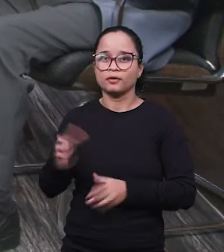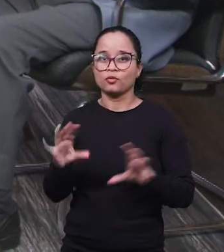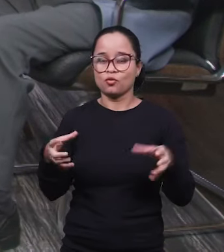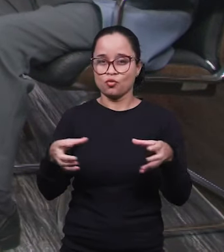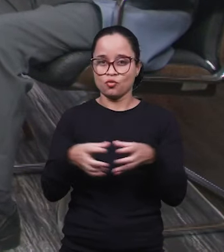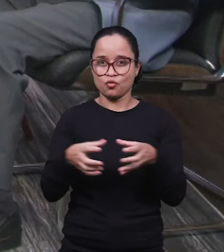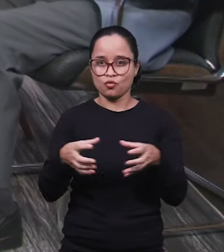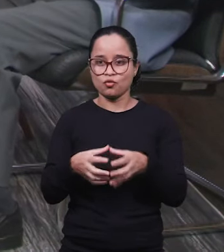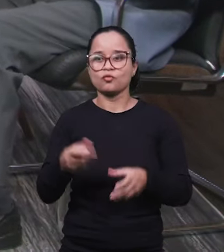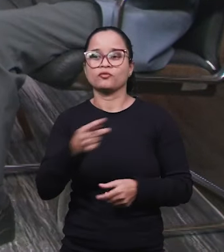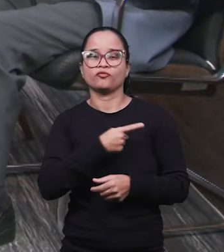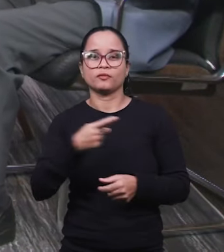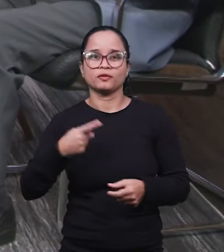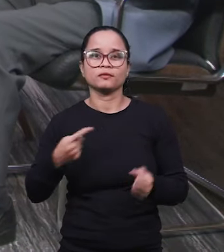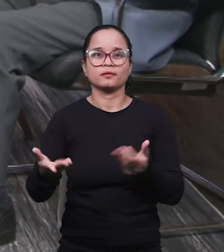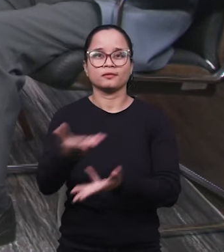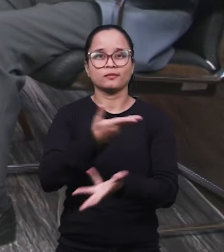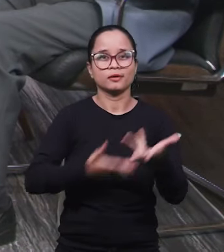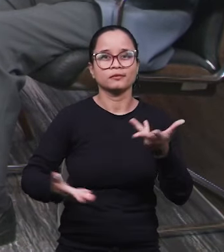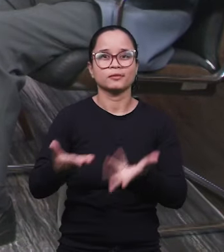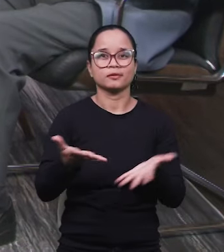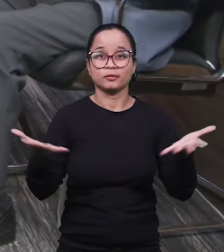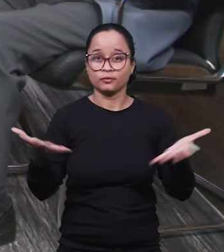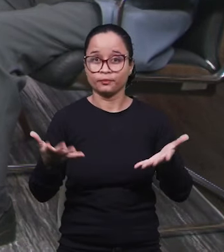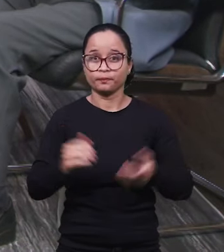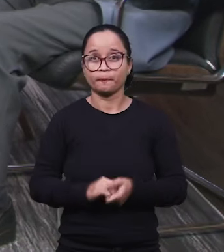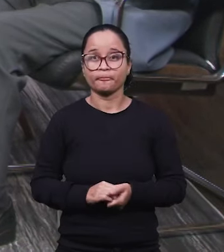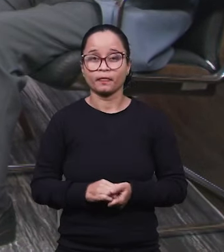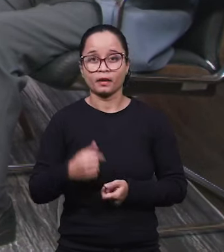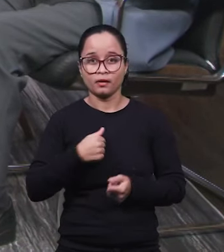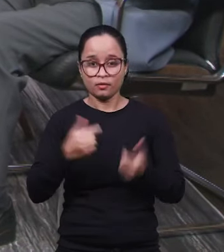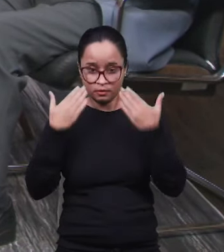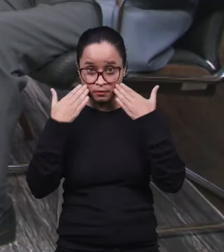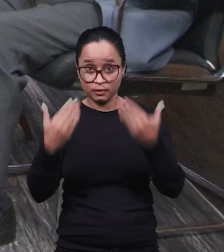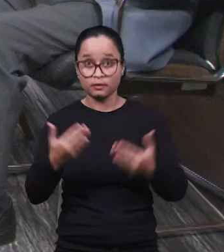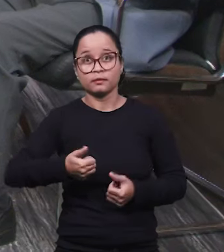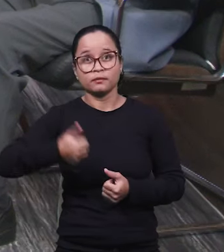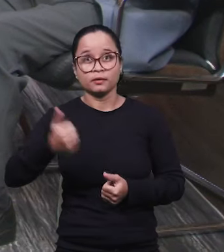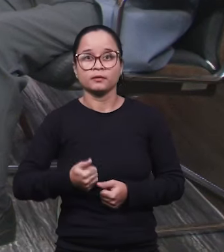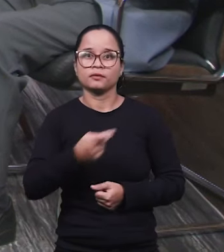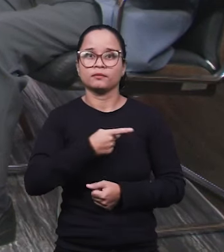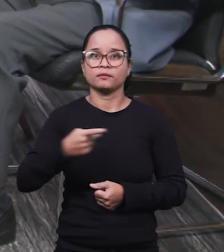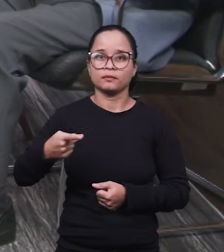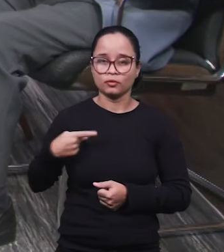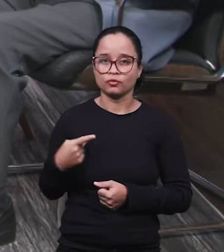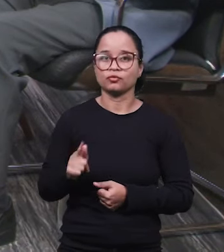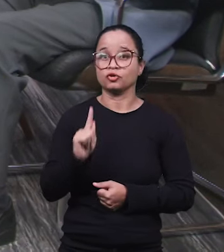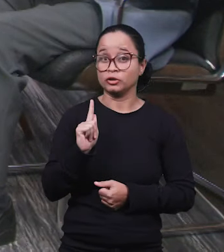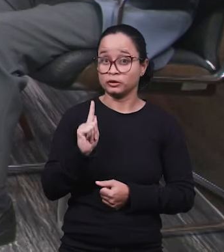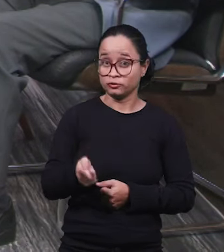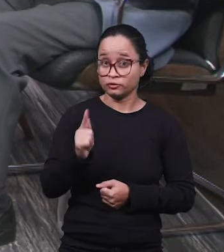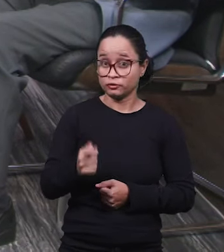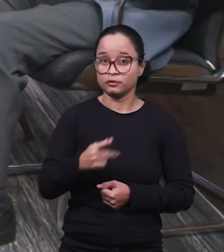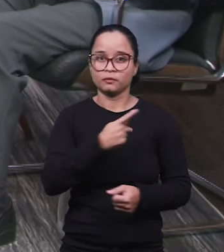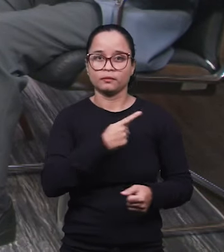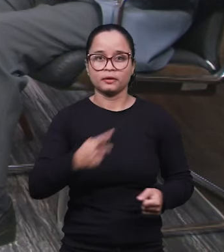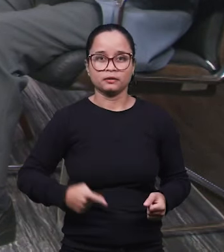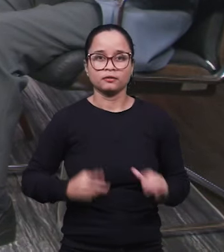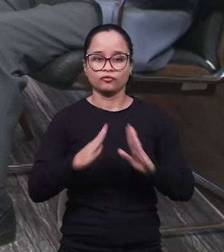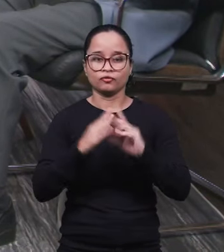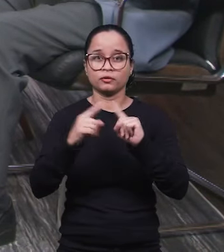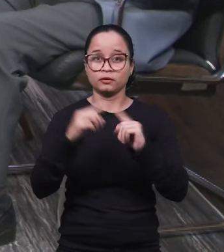estamos aqui hoje participando da nossa programação de hoje. Eu quero apresentar primeiramente aqui à minha esquerda o pastor Gedeuti Gueiros, que ele é o presidente da Igreja Cristã